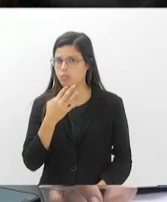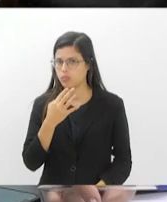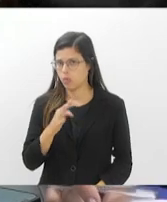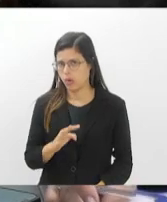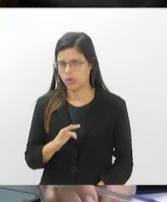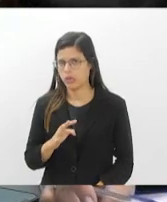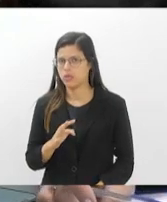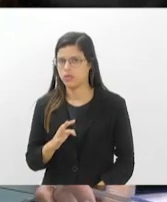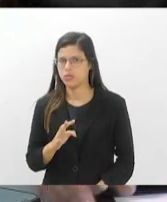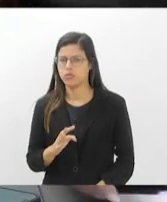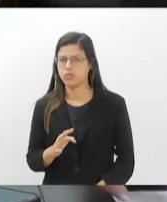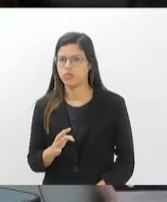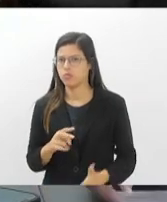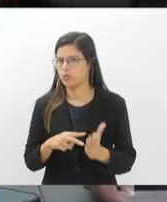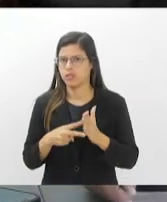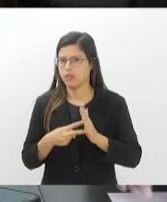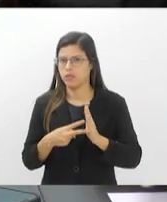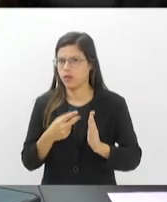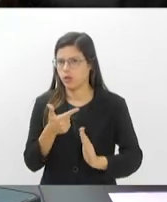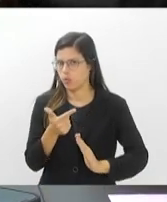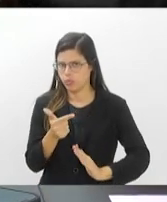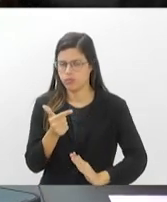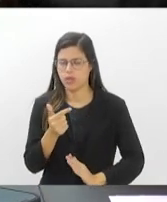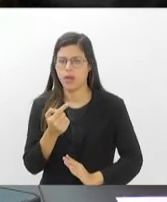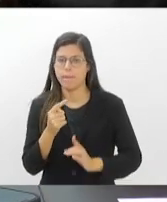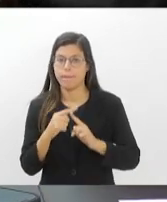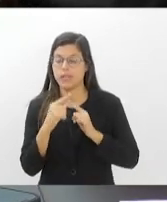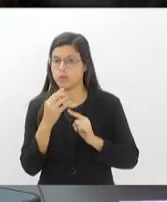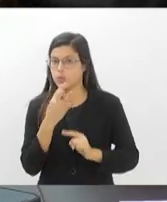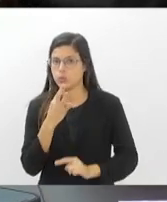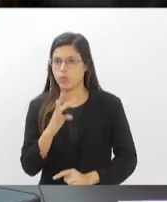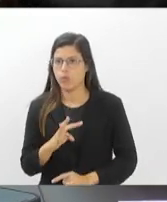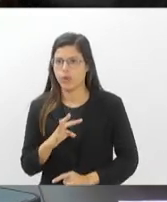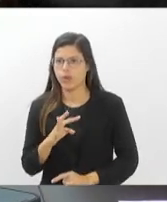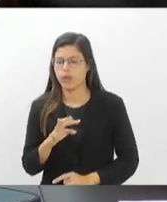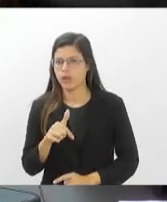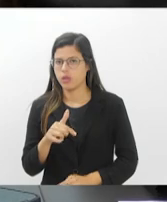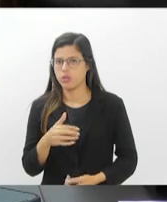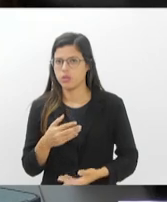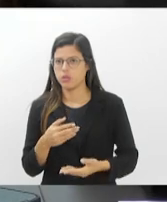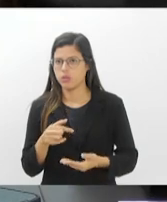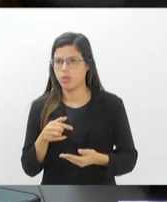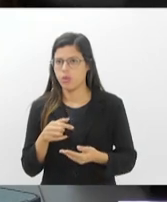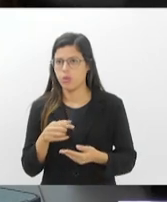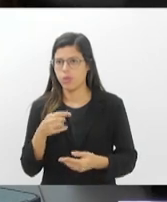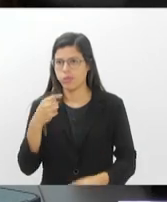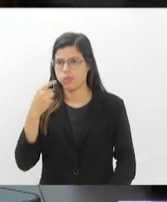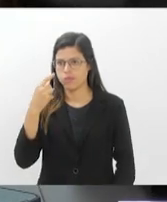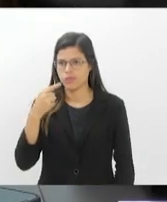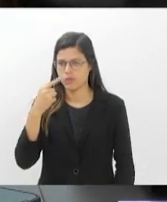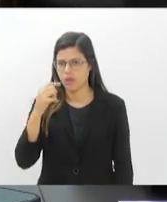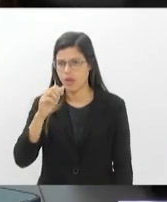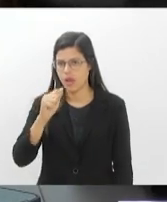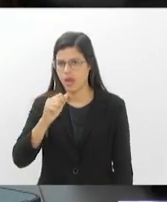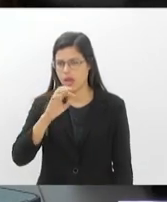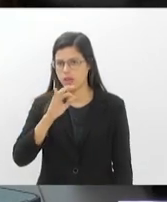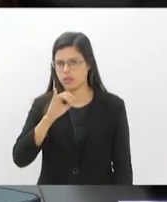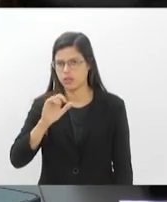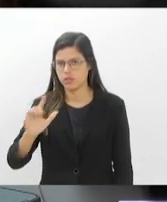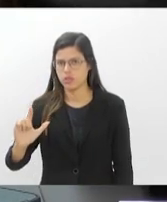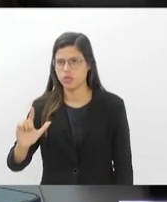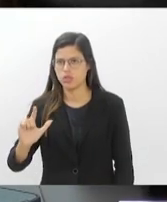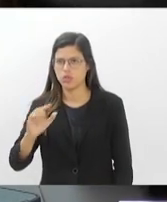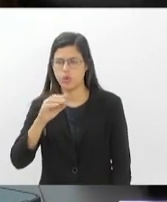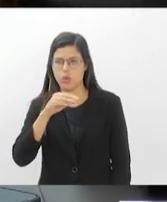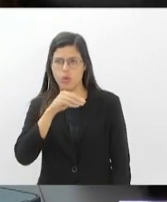desconheço a existência desta forma de advogado ativo remunerado, pago pelo